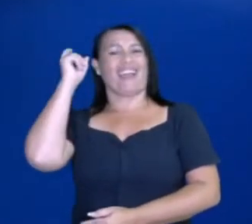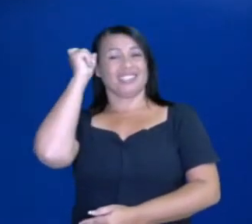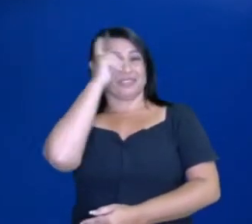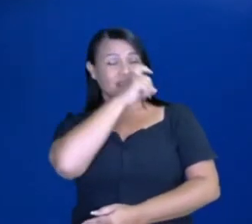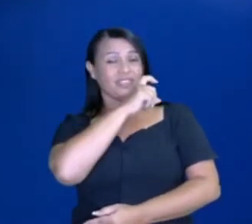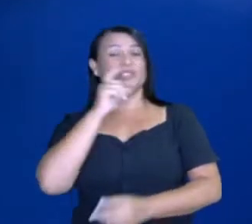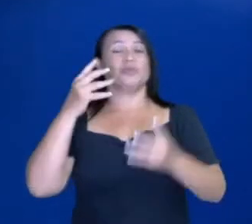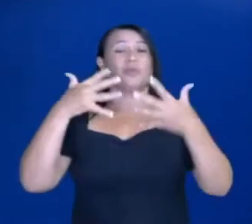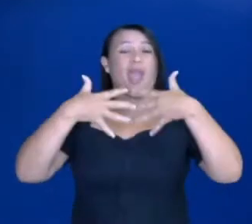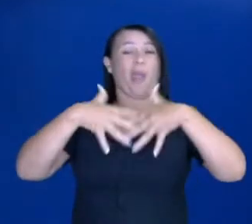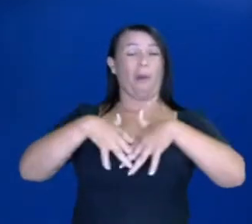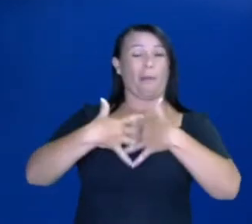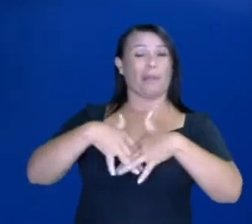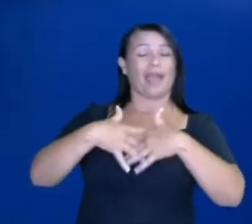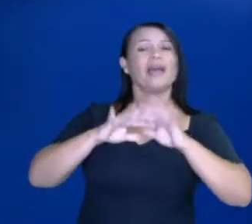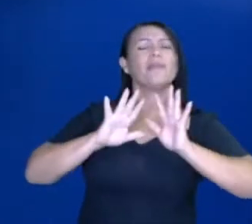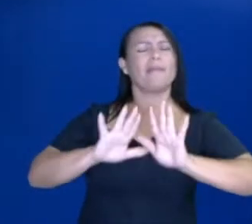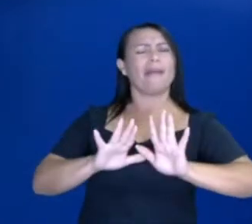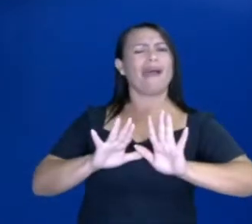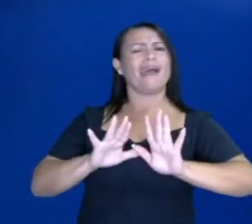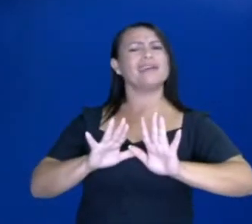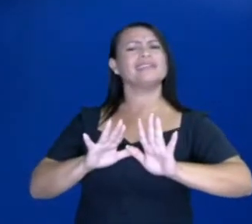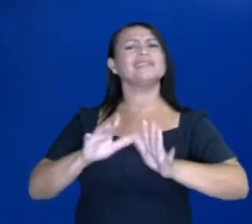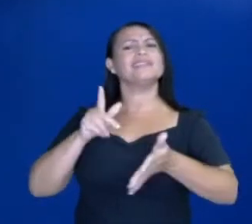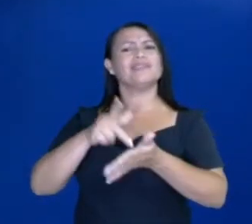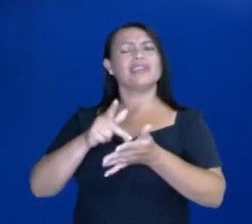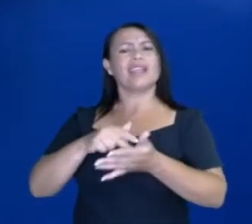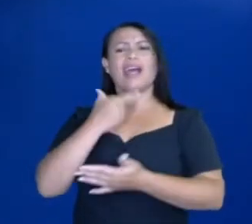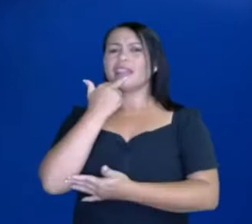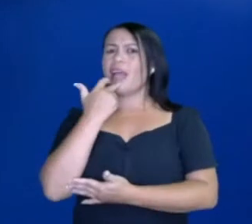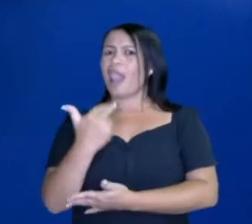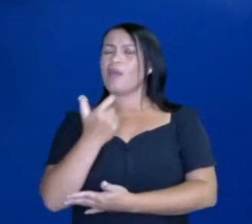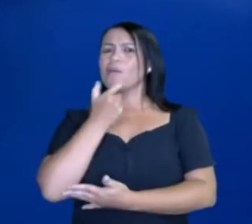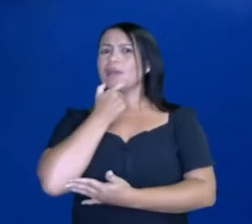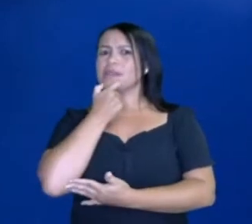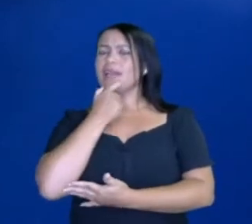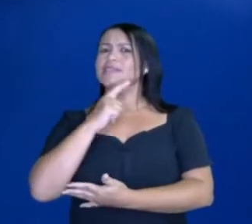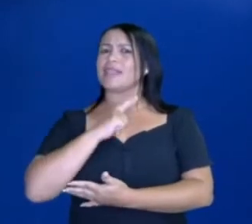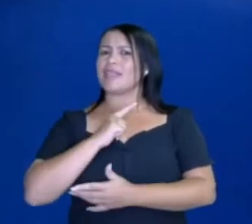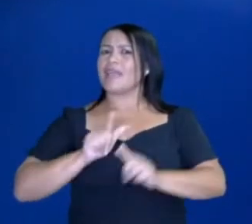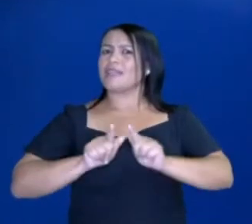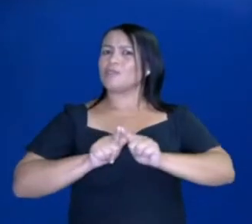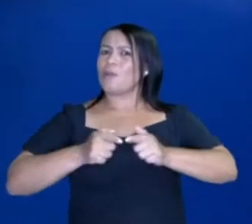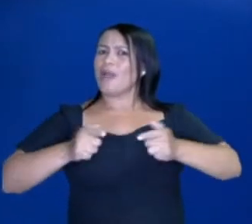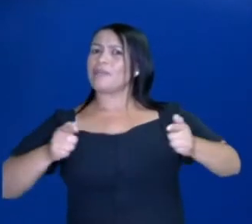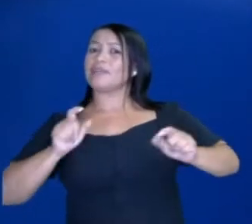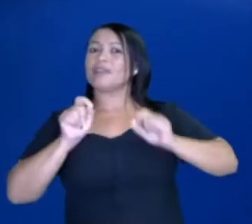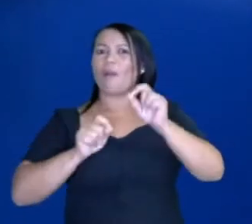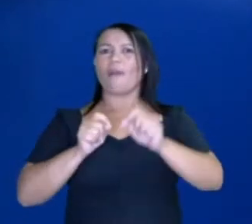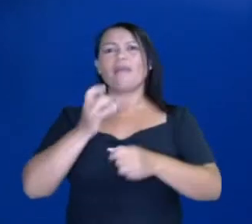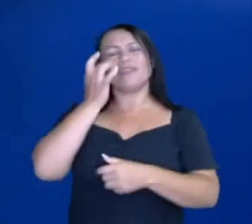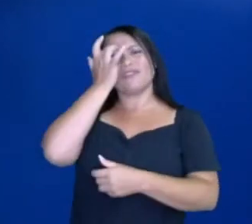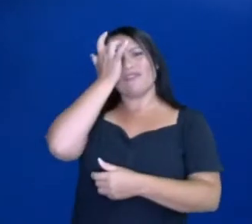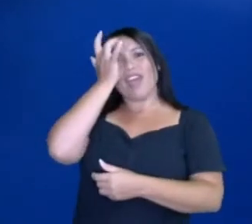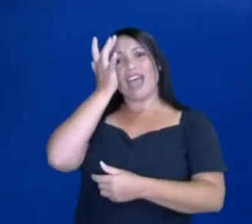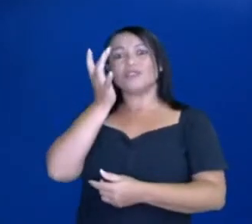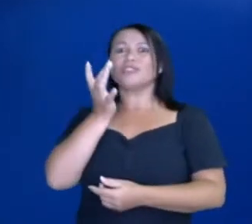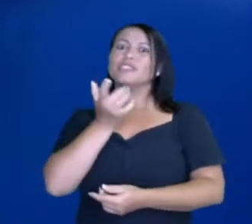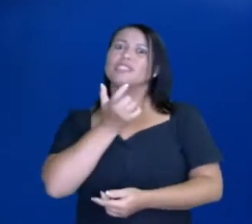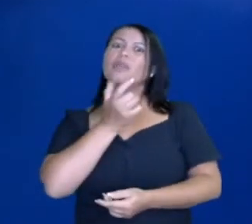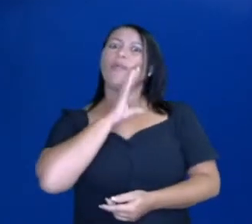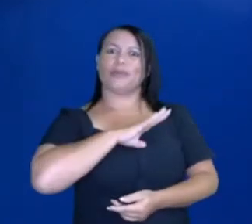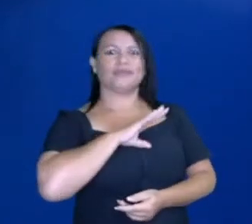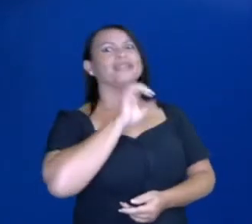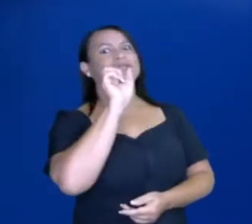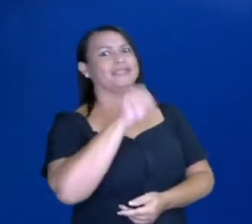difícil, é complicado, mas de certa forma, a língua inglesa, em sua parte gramatical, é bem mais fácil do que a língua portuguesa,